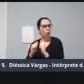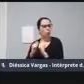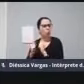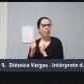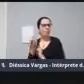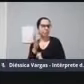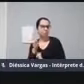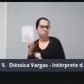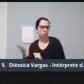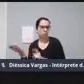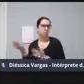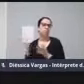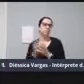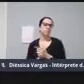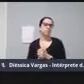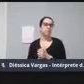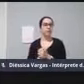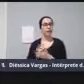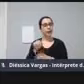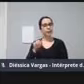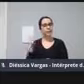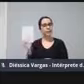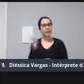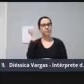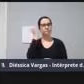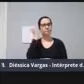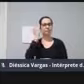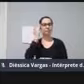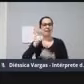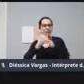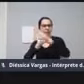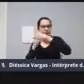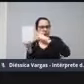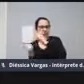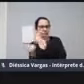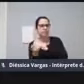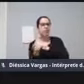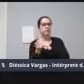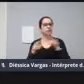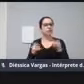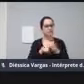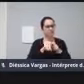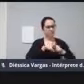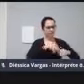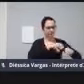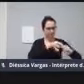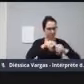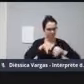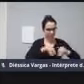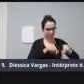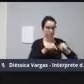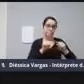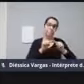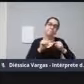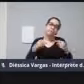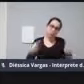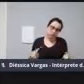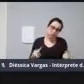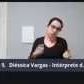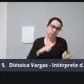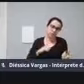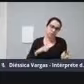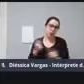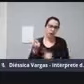eles têm uma grande importância em todos os ecossistemas, especialmente os terrestres, mas, infelizmente, tem aqueles que